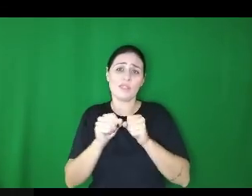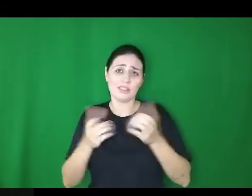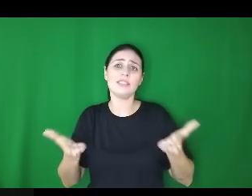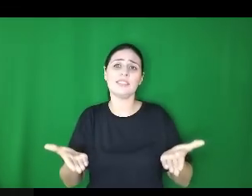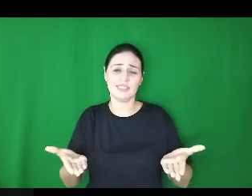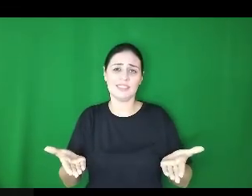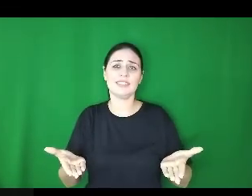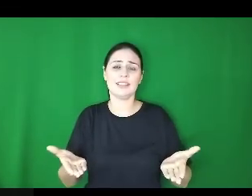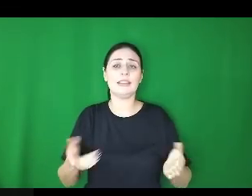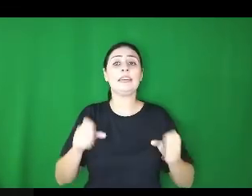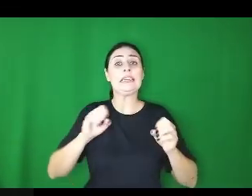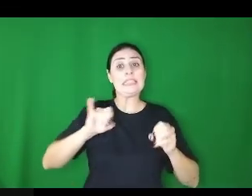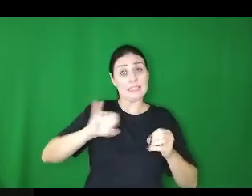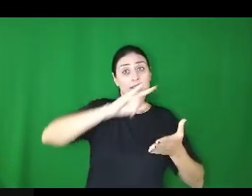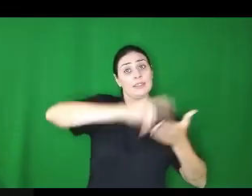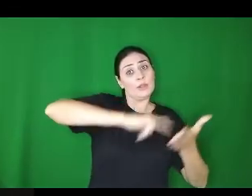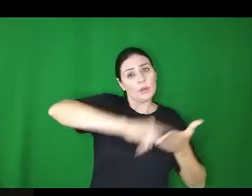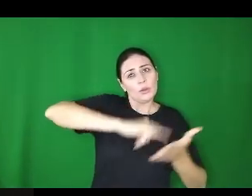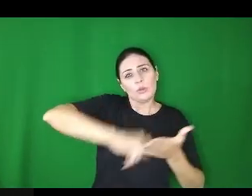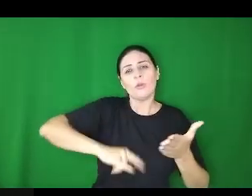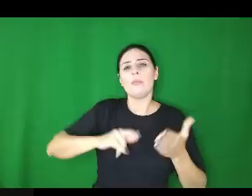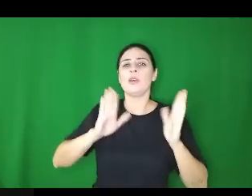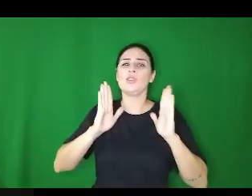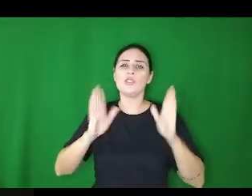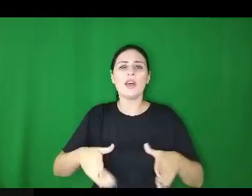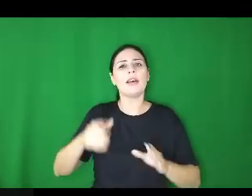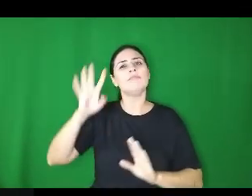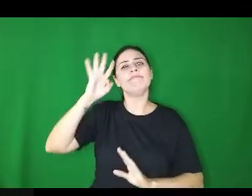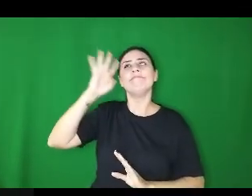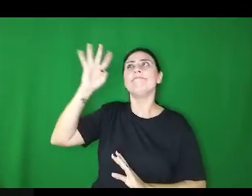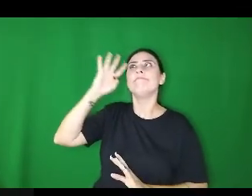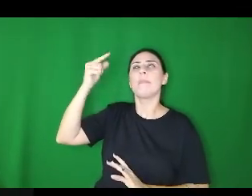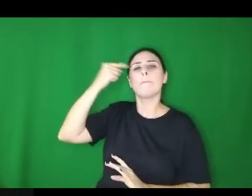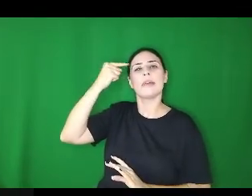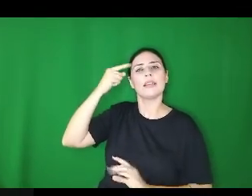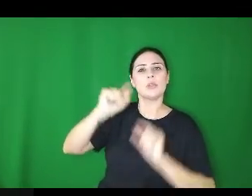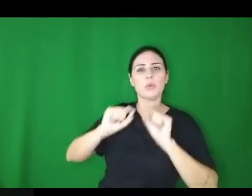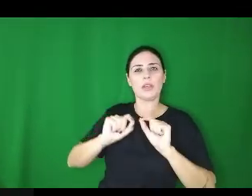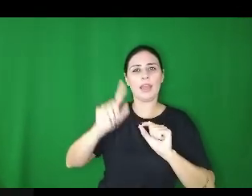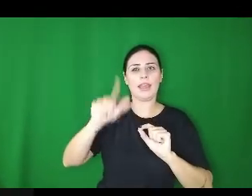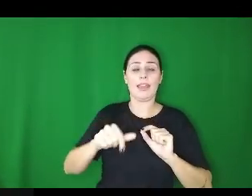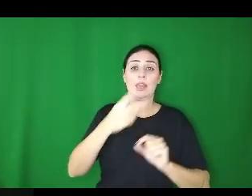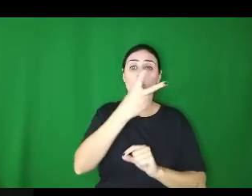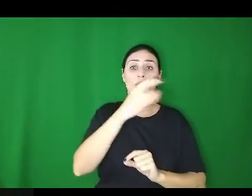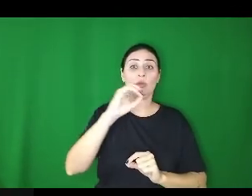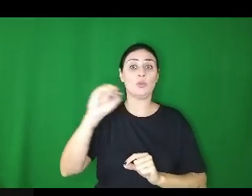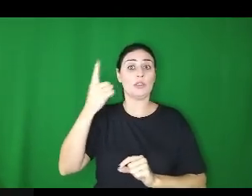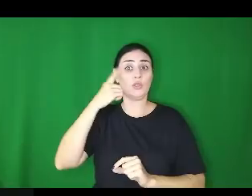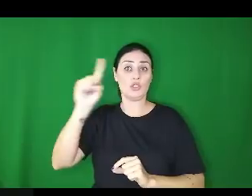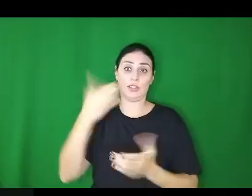verdade. Então, tudo isso daqui que é próprio da educação escolar, ela não